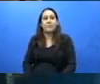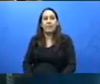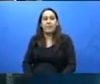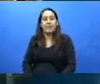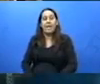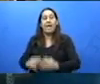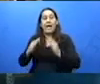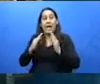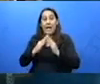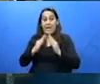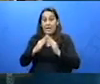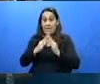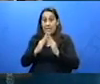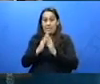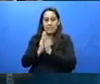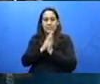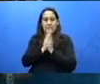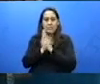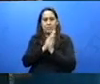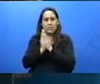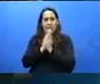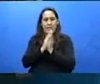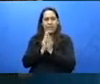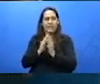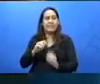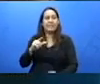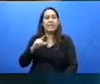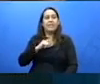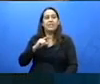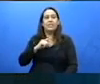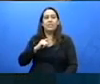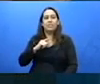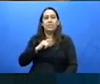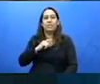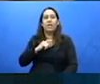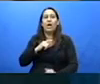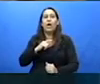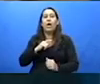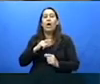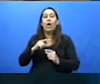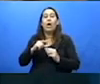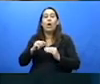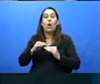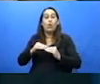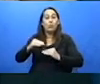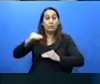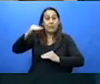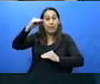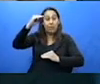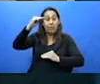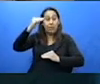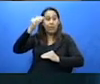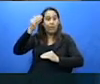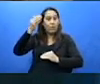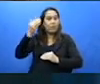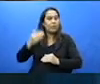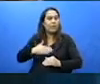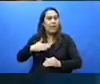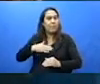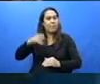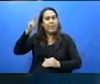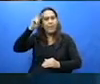A casa das bonecas, era de acordo com a escala do tamanho da minha memória.